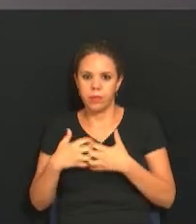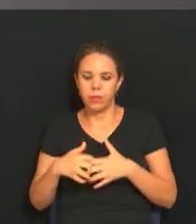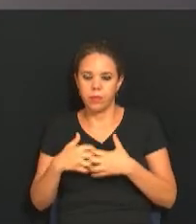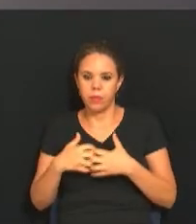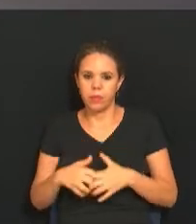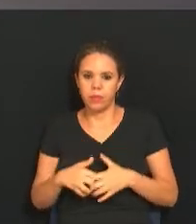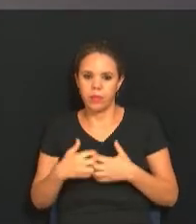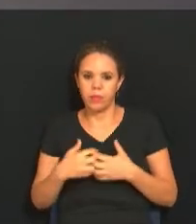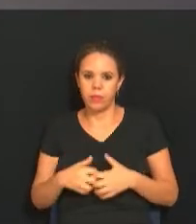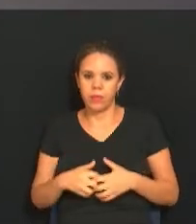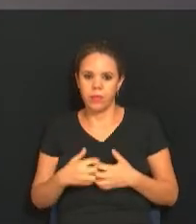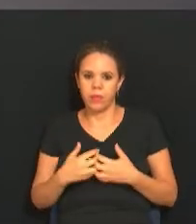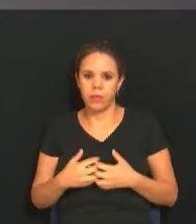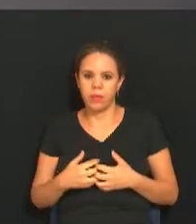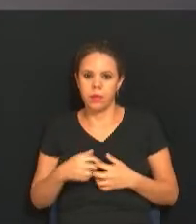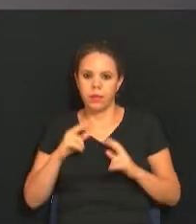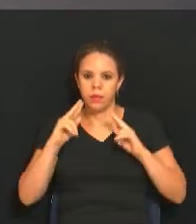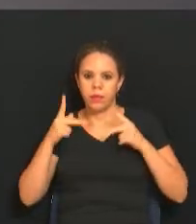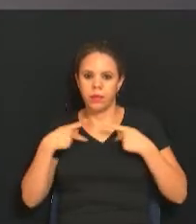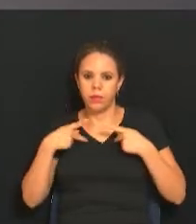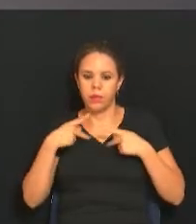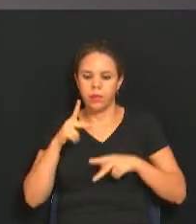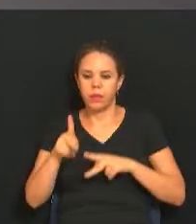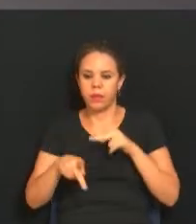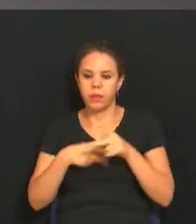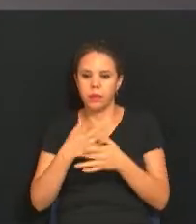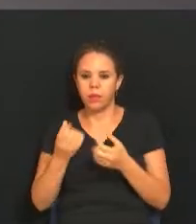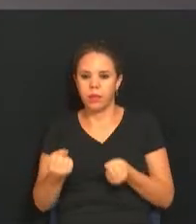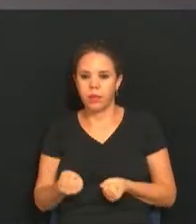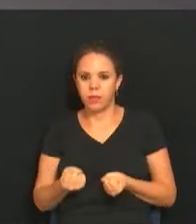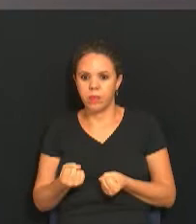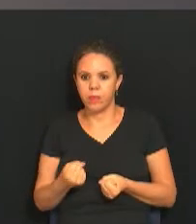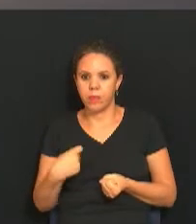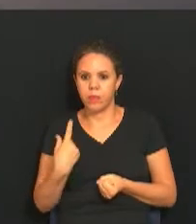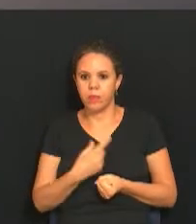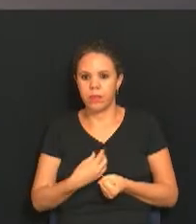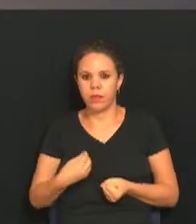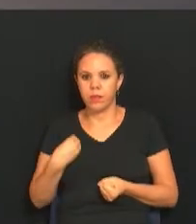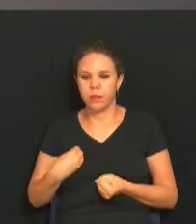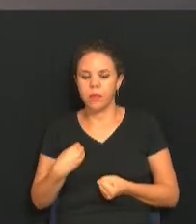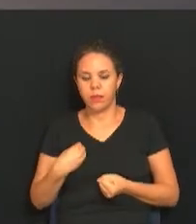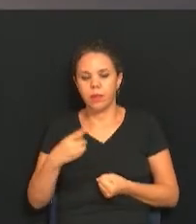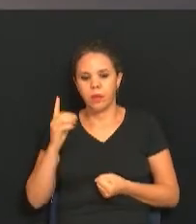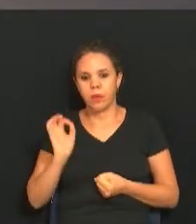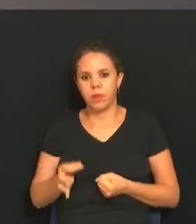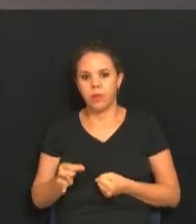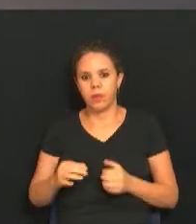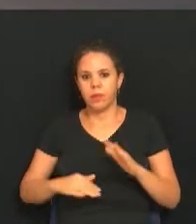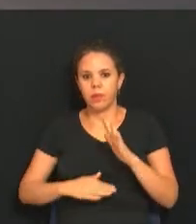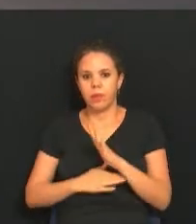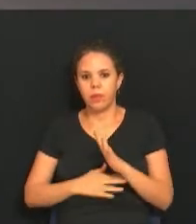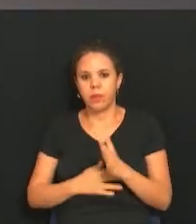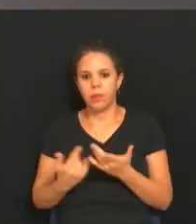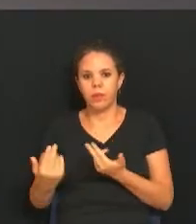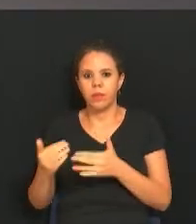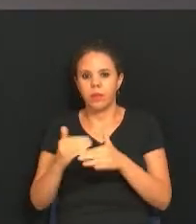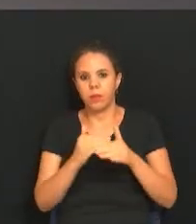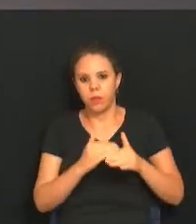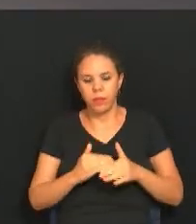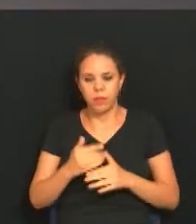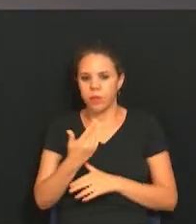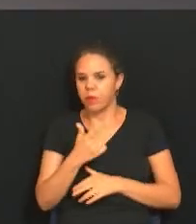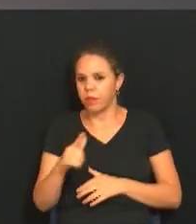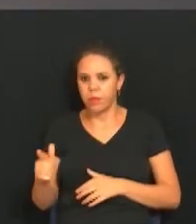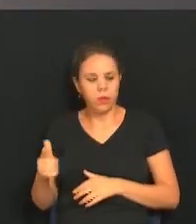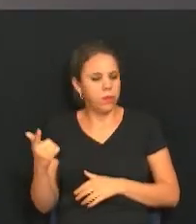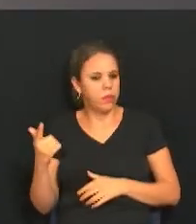que é uma reflexão da humanidade e que passa por nós. é a ideia da casa comum. Nós não temos um